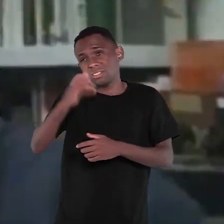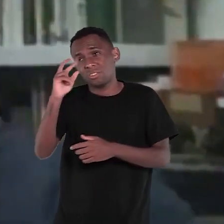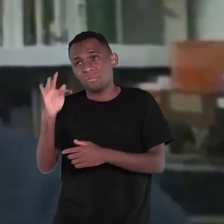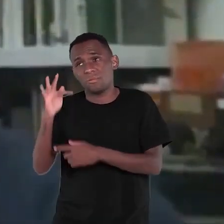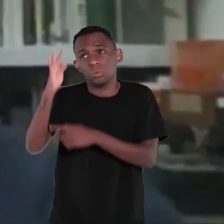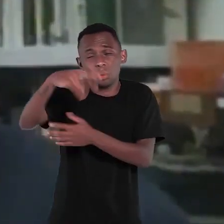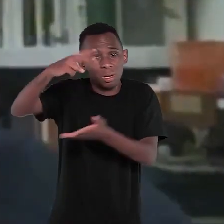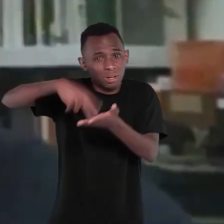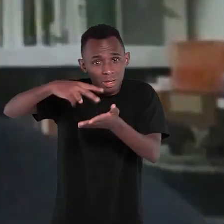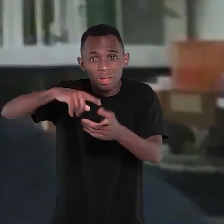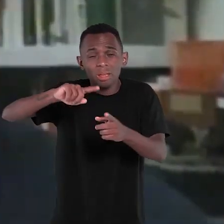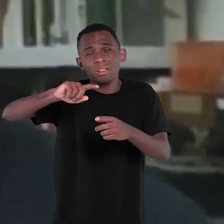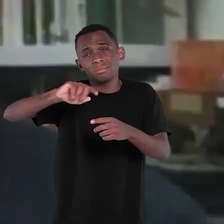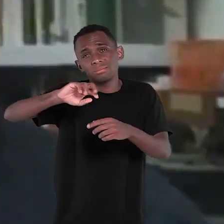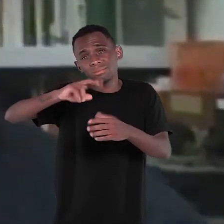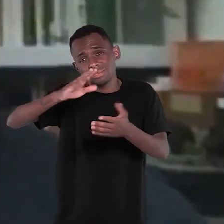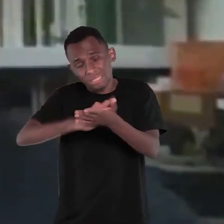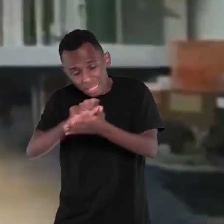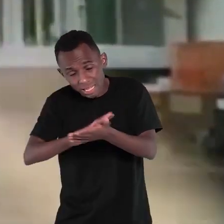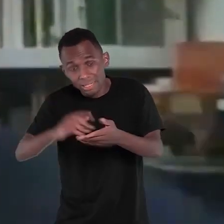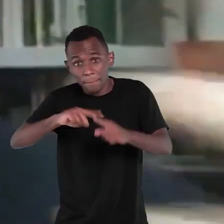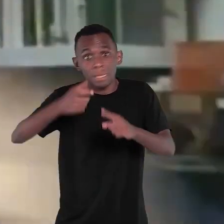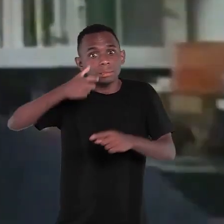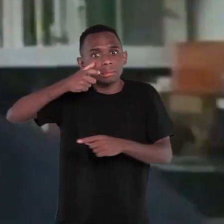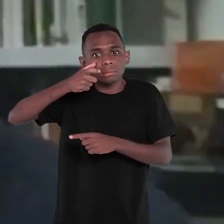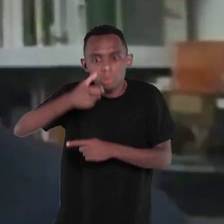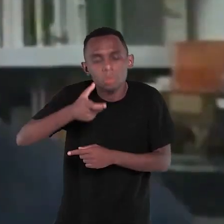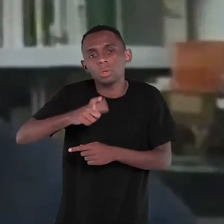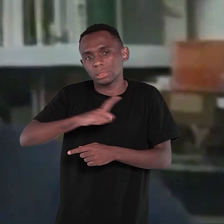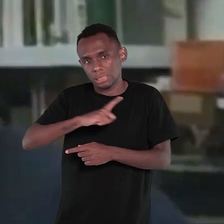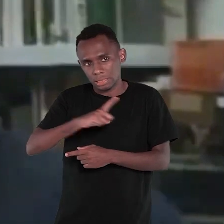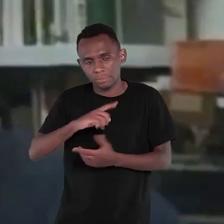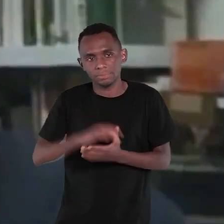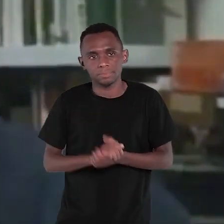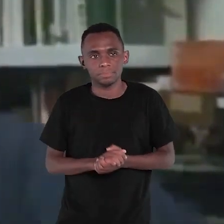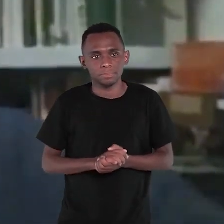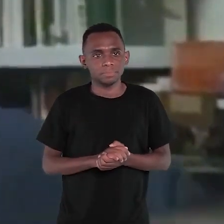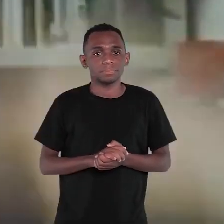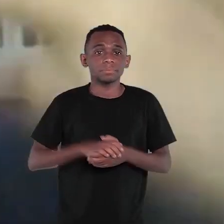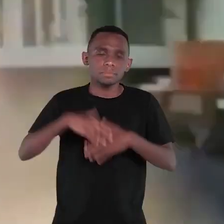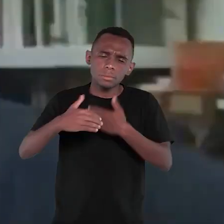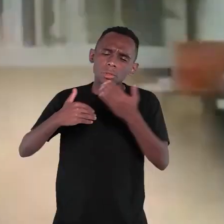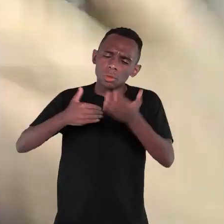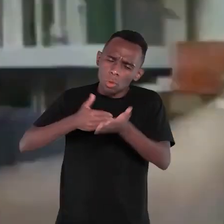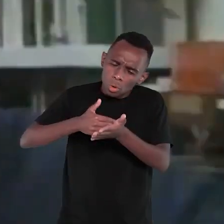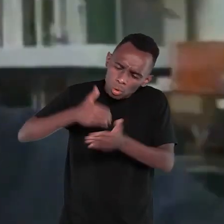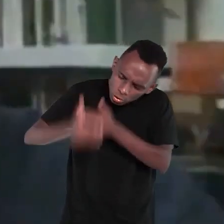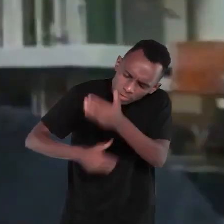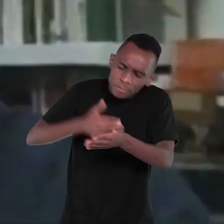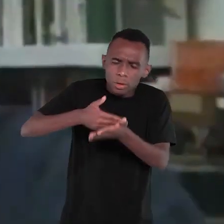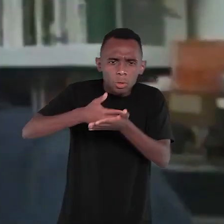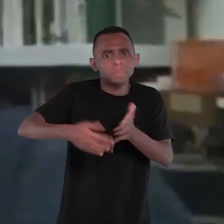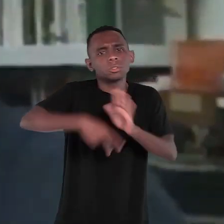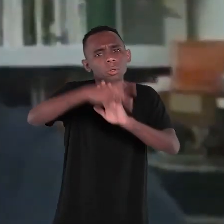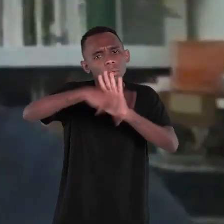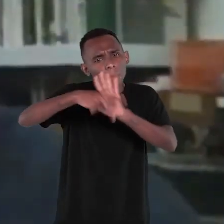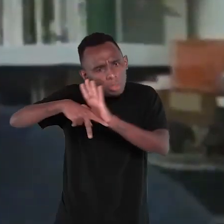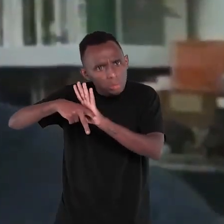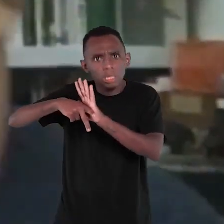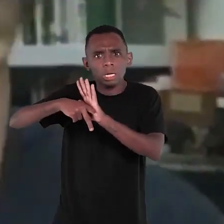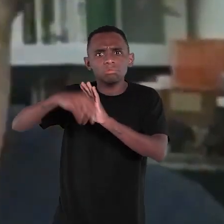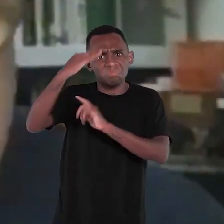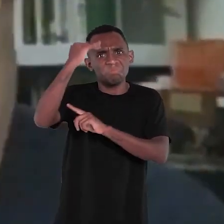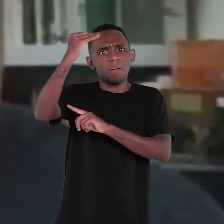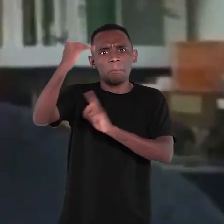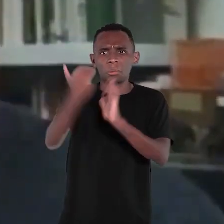se não for leitor, vai ser uma pessoa curiosa, vai ser uma pessoa mais aparelhada. E aí a gente começou a fazer esse programa e foi tendo